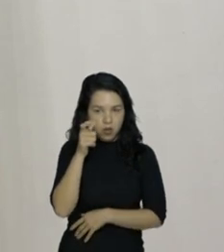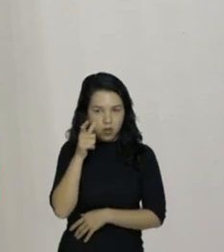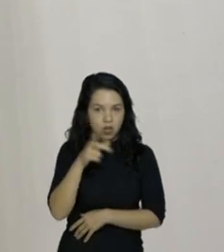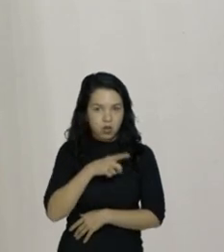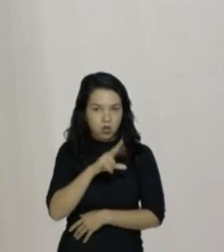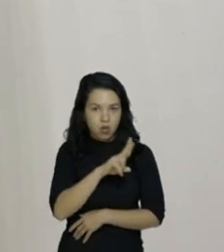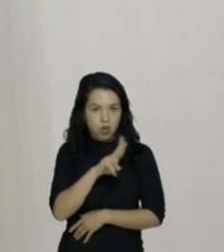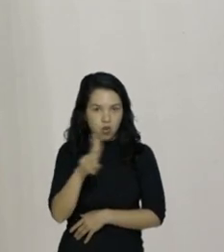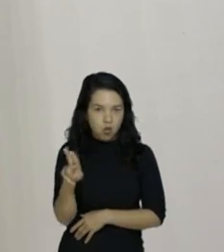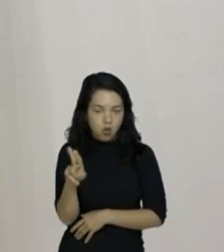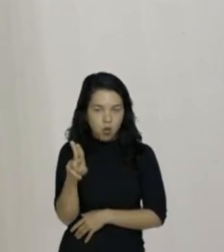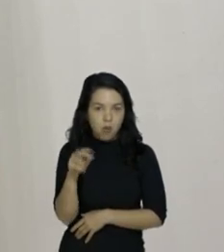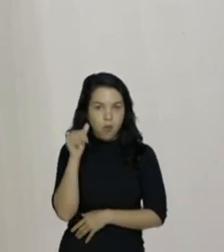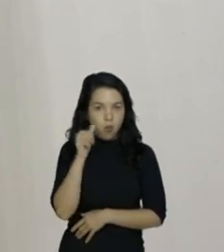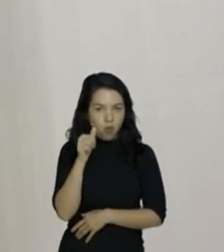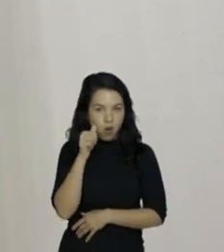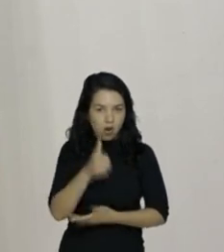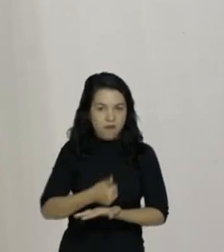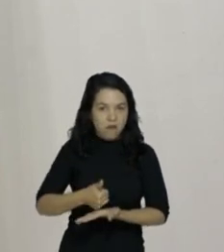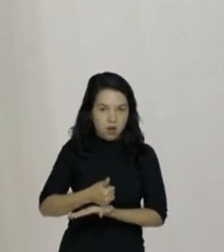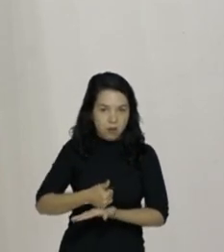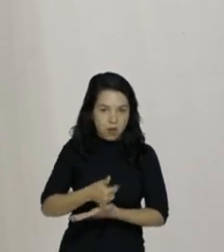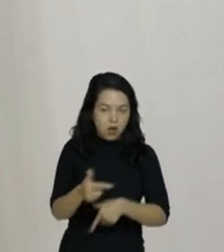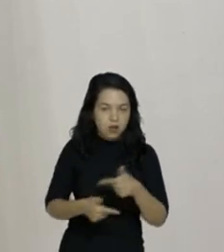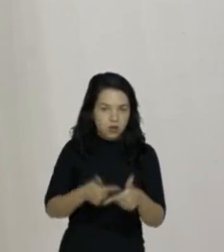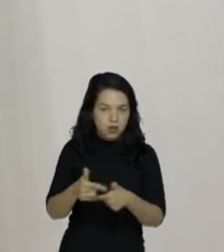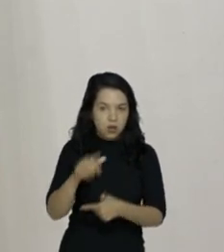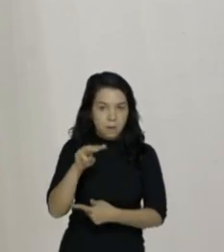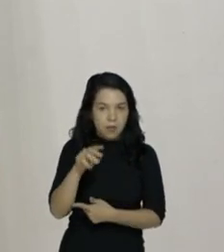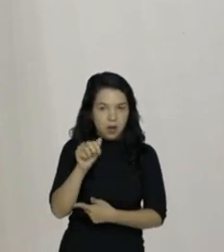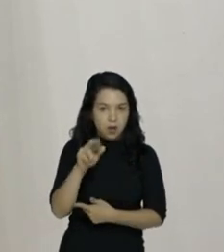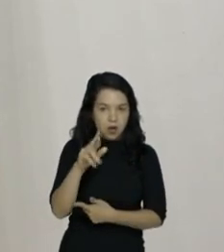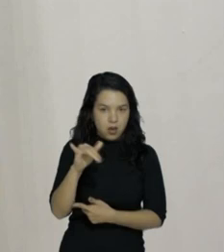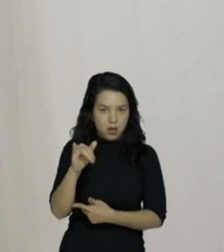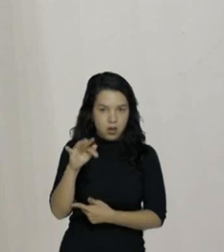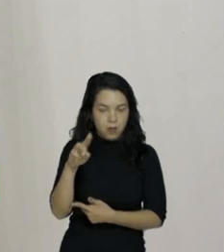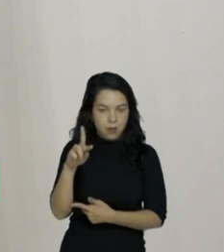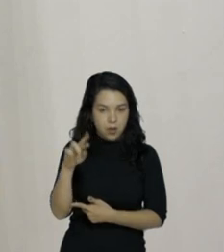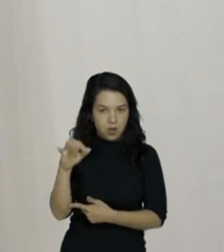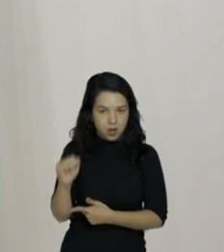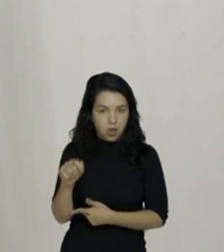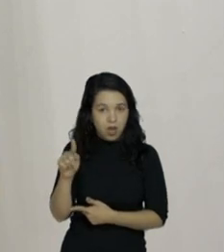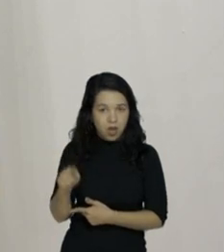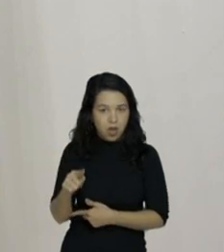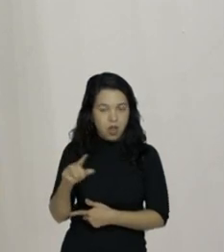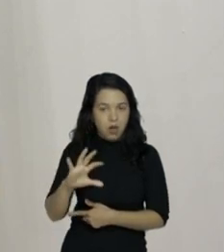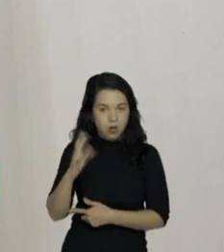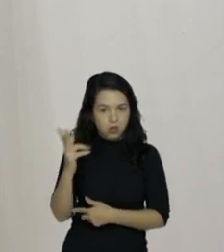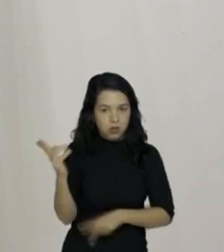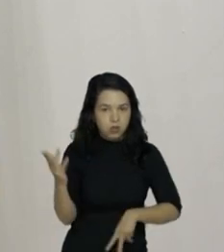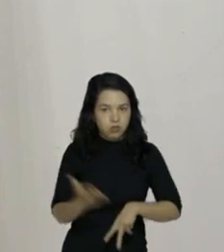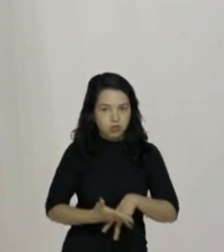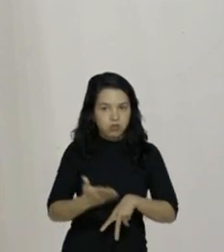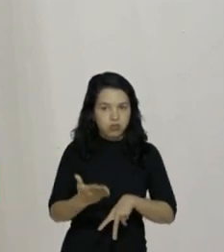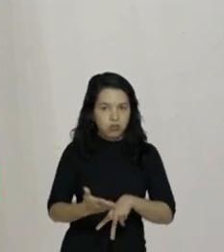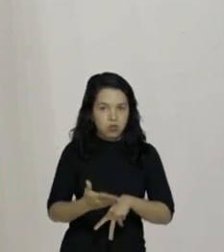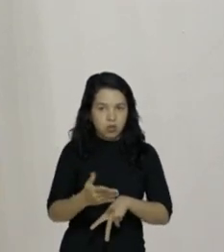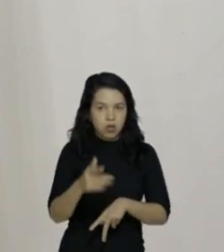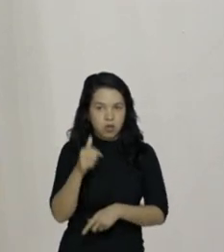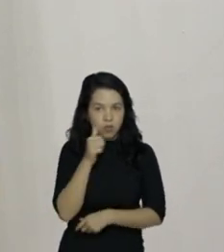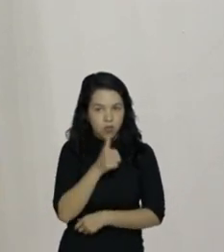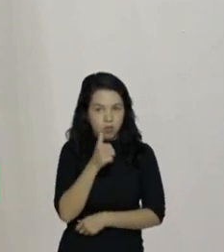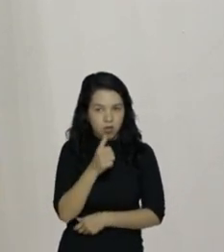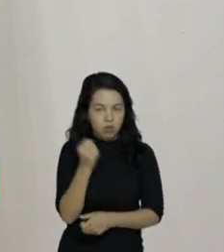seutica Maria da Penha Fernandes que ficou paraplégica após uma tentativa de feminicídio cometida pelo seu